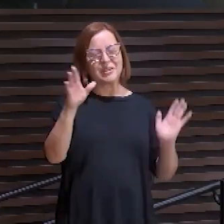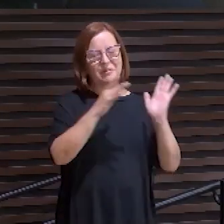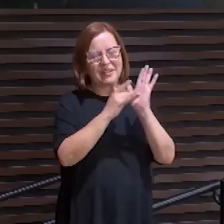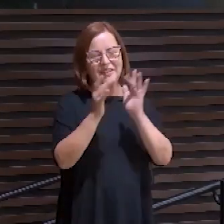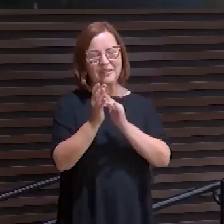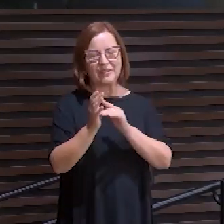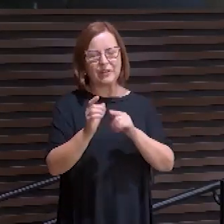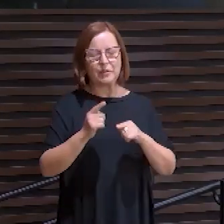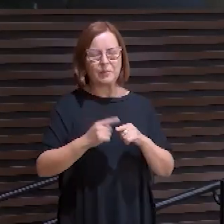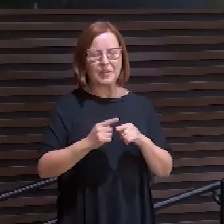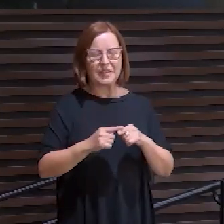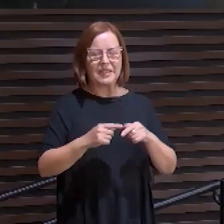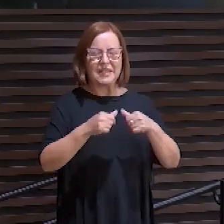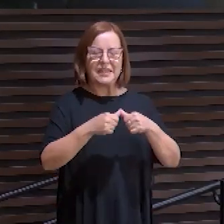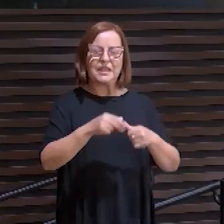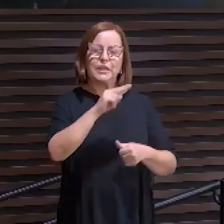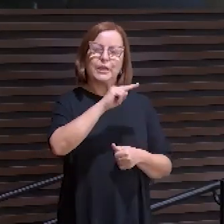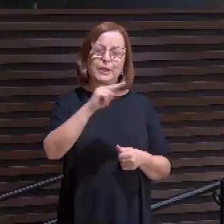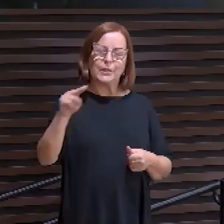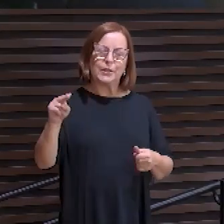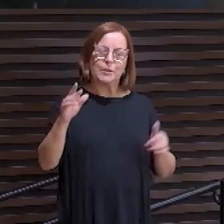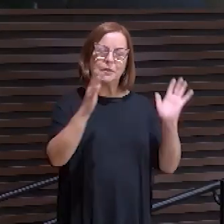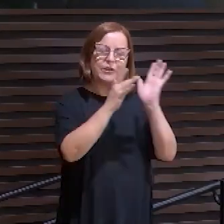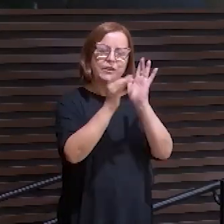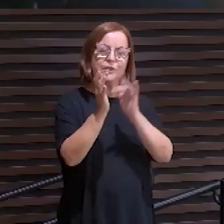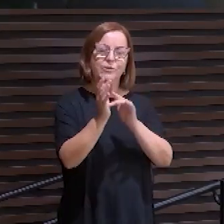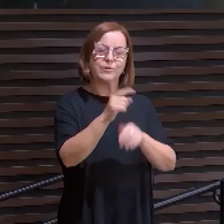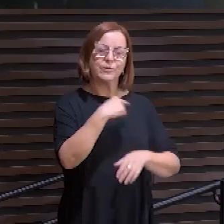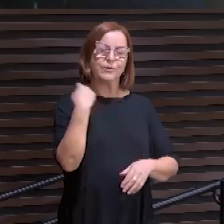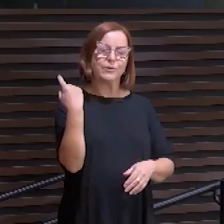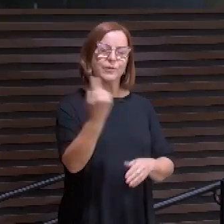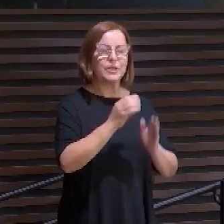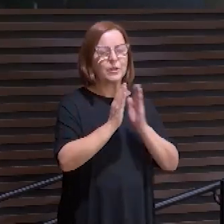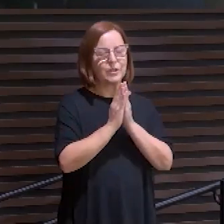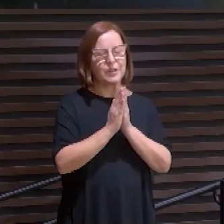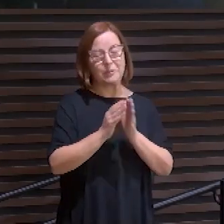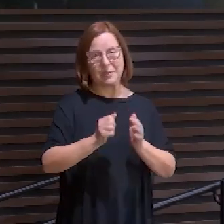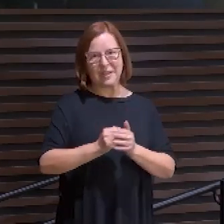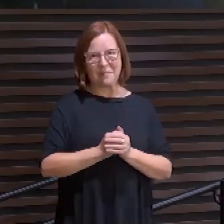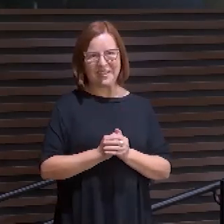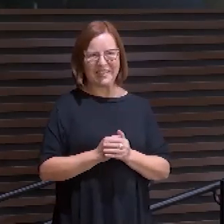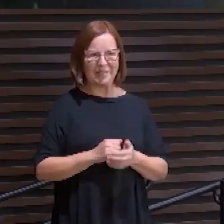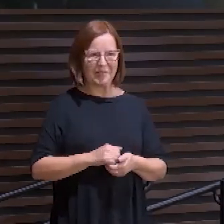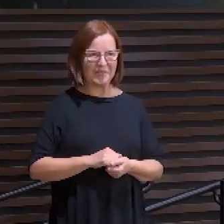Porque é nesse nome que nós oramos. Amém.